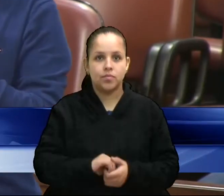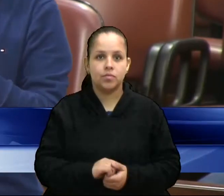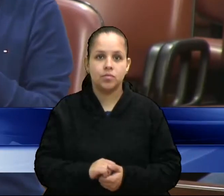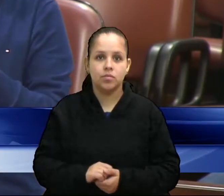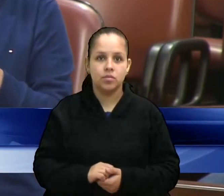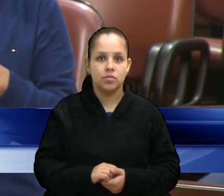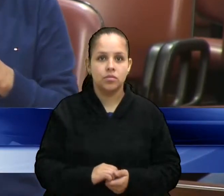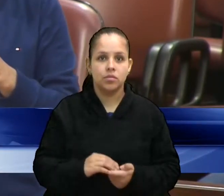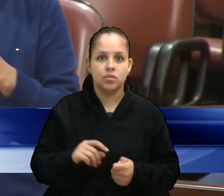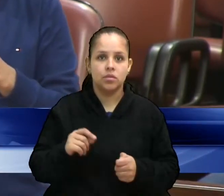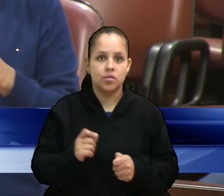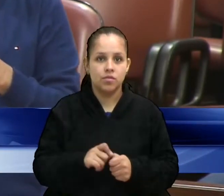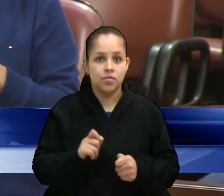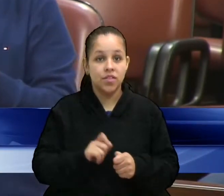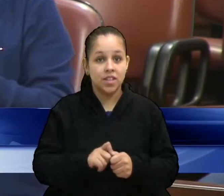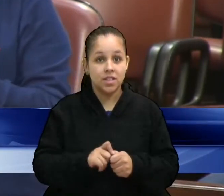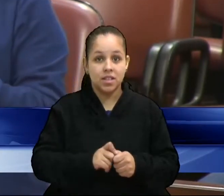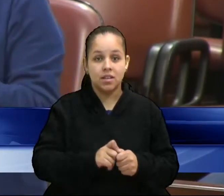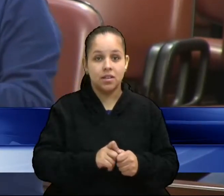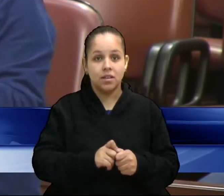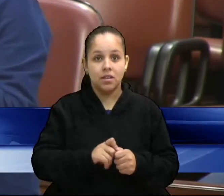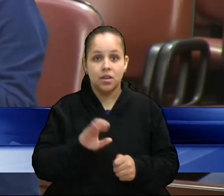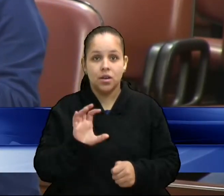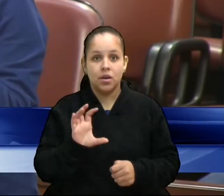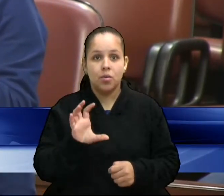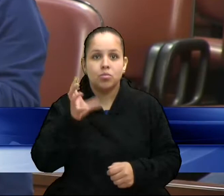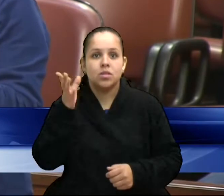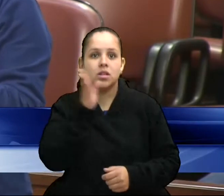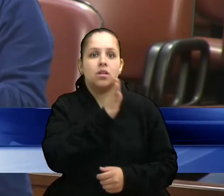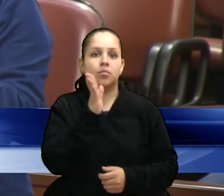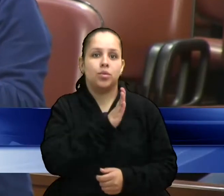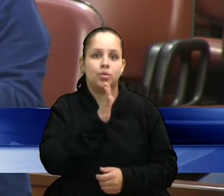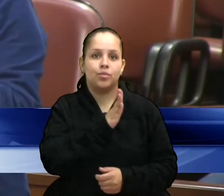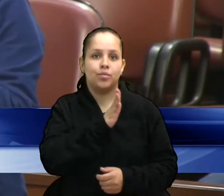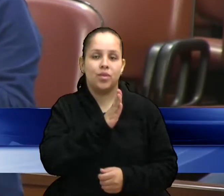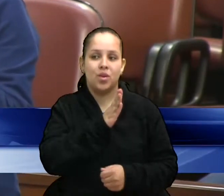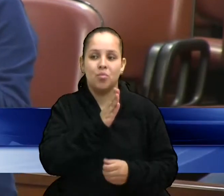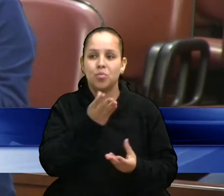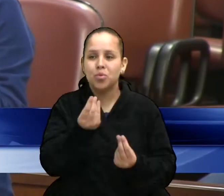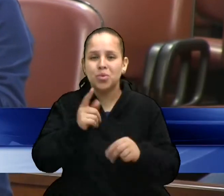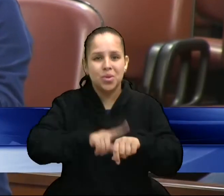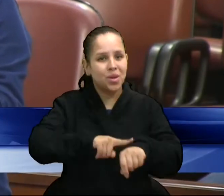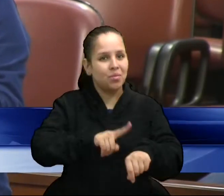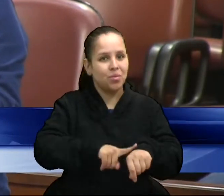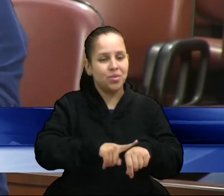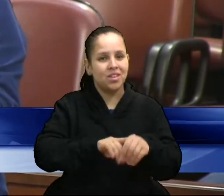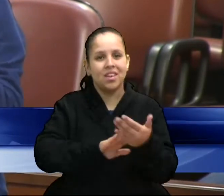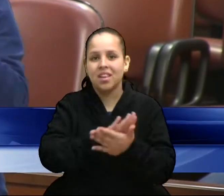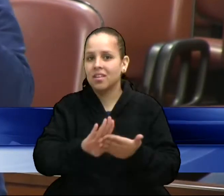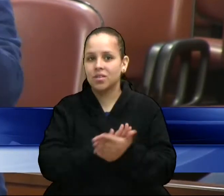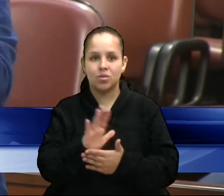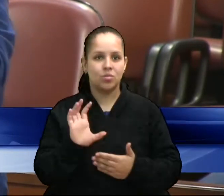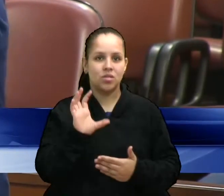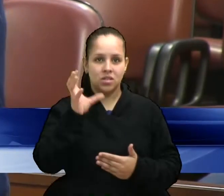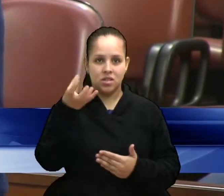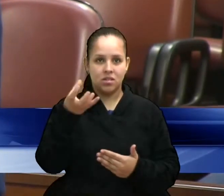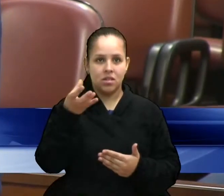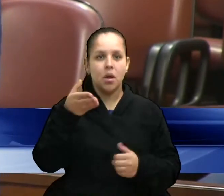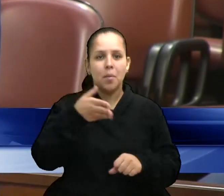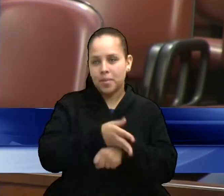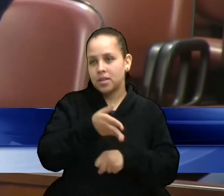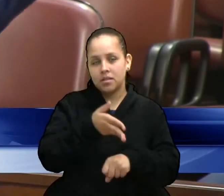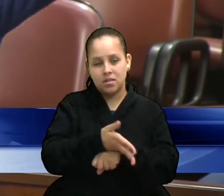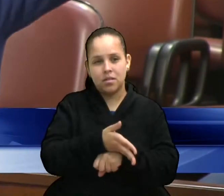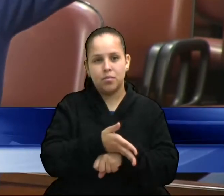fazer com que isso aconteça logo. É muito tempo sem nada acontecer, e eu